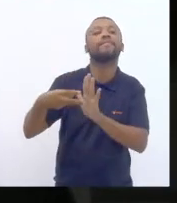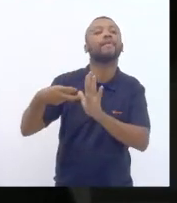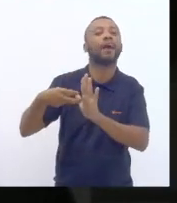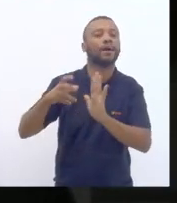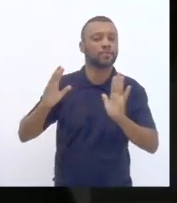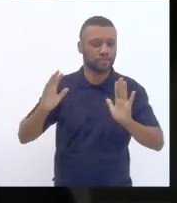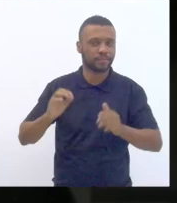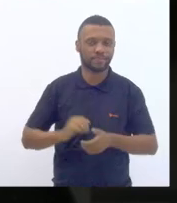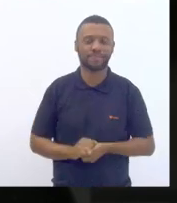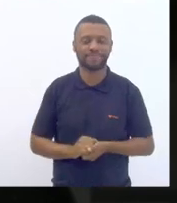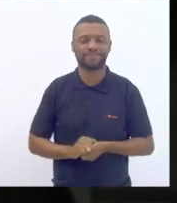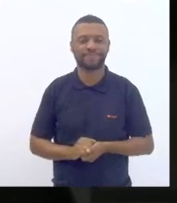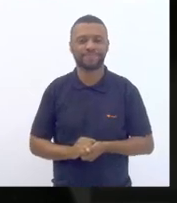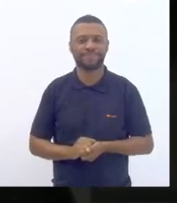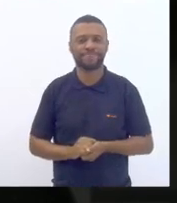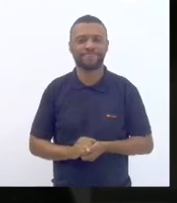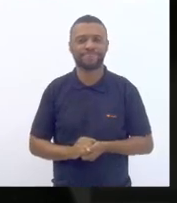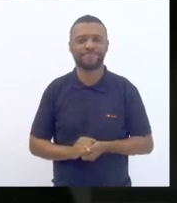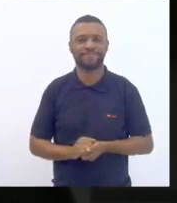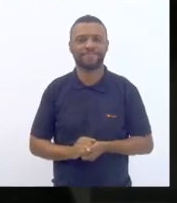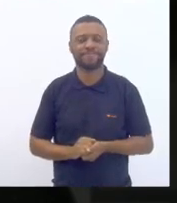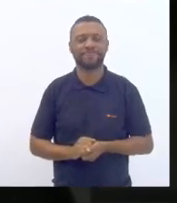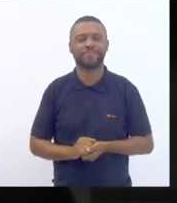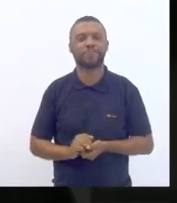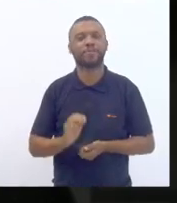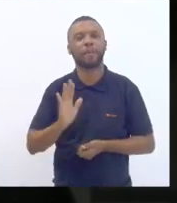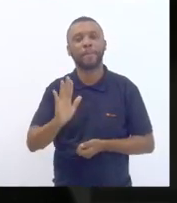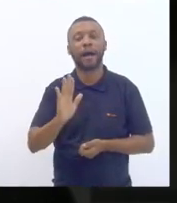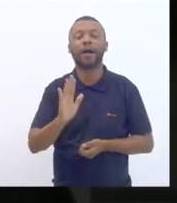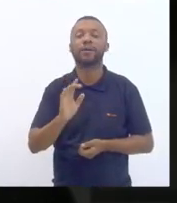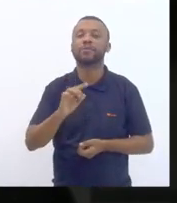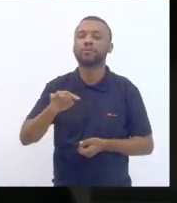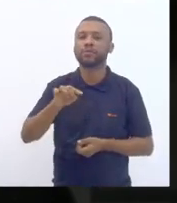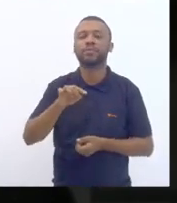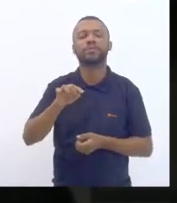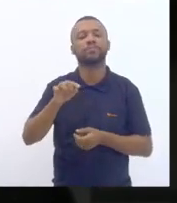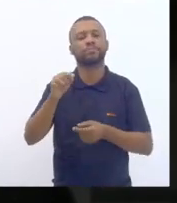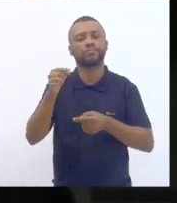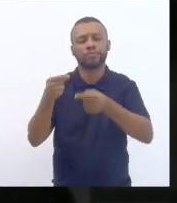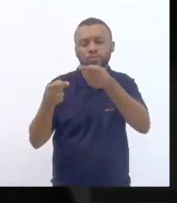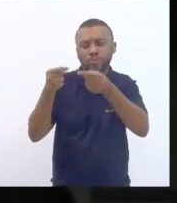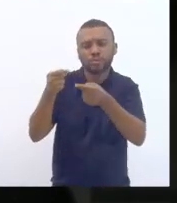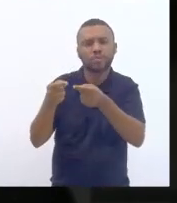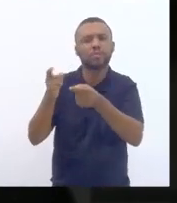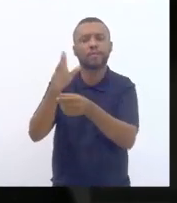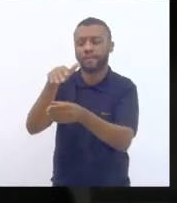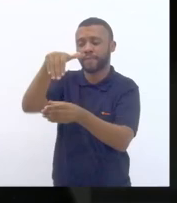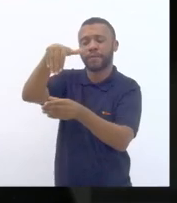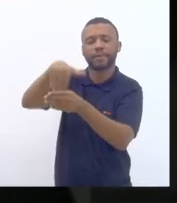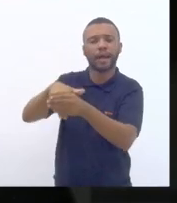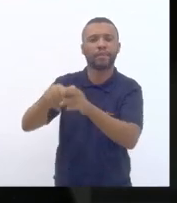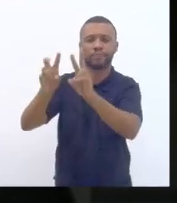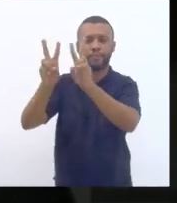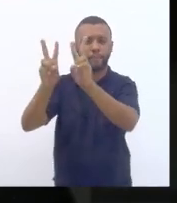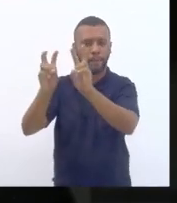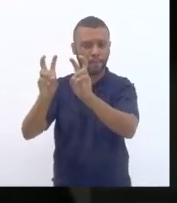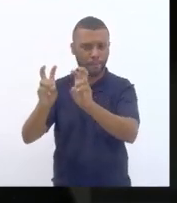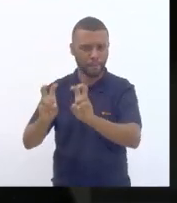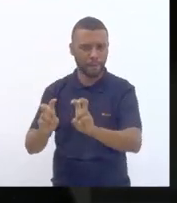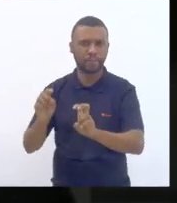mas com os que voltaram à pauta Esse é